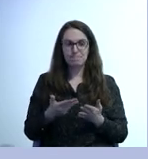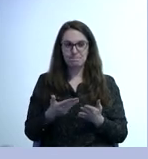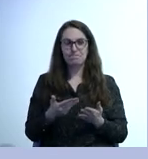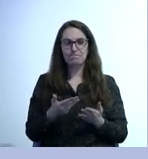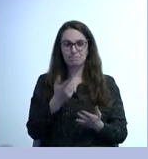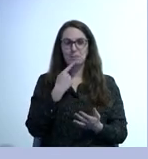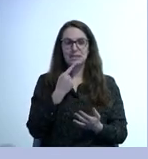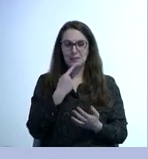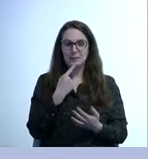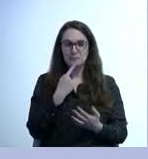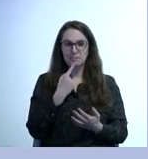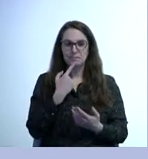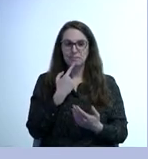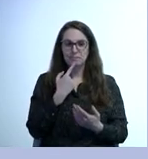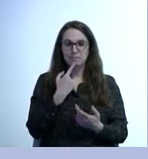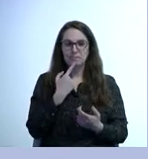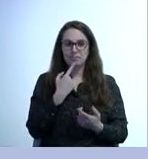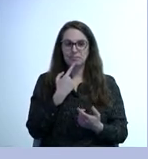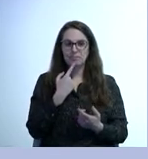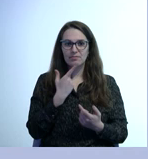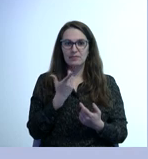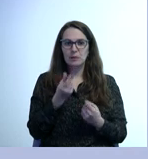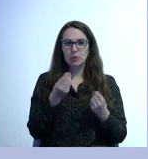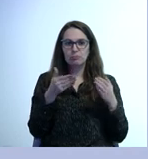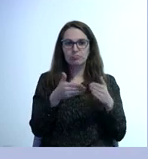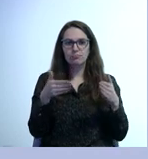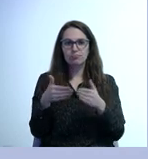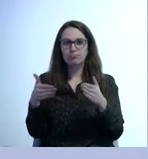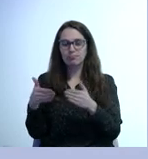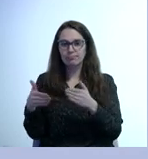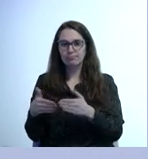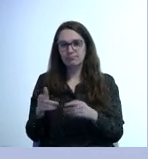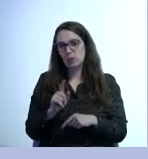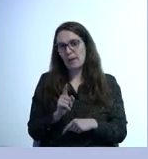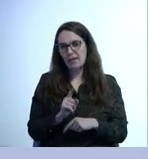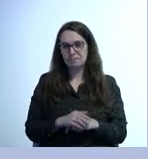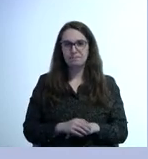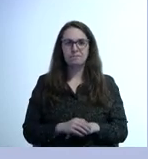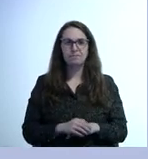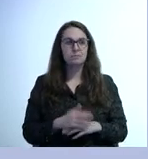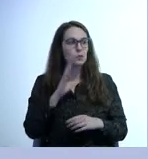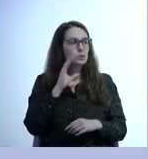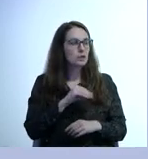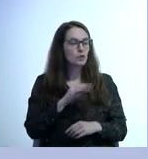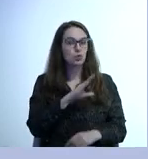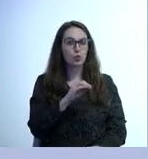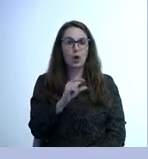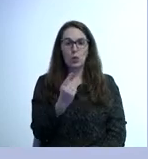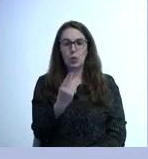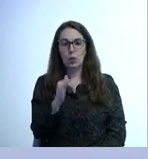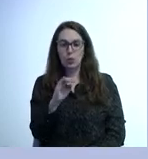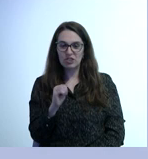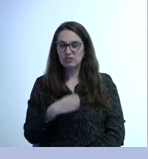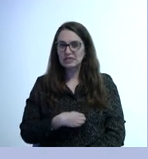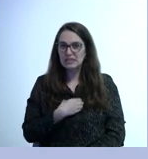que, apesar de tudo, não são assim tão restritivas como noutros países, não é? Não sei o que é que o João Luís